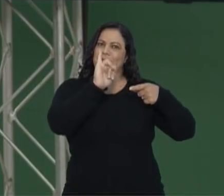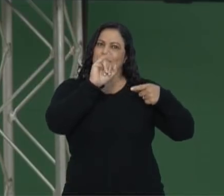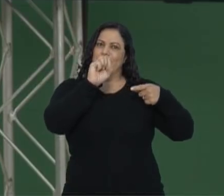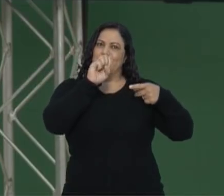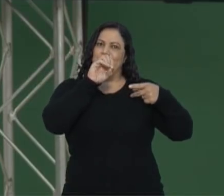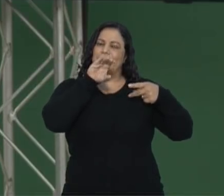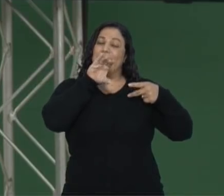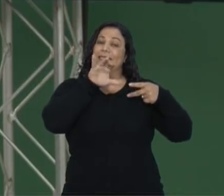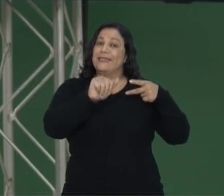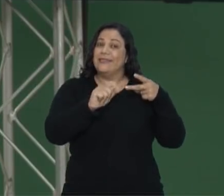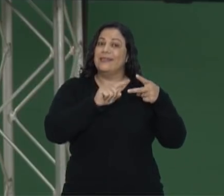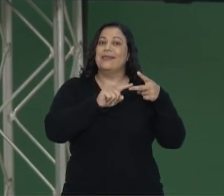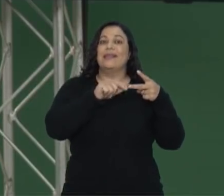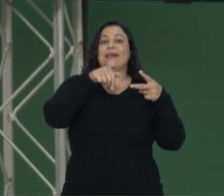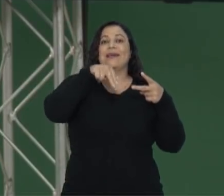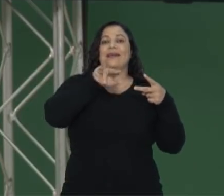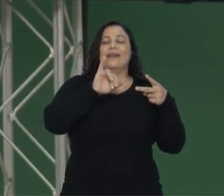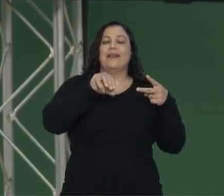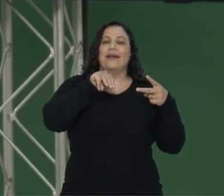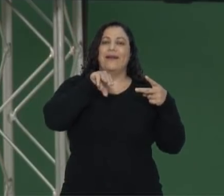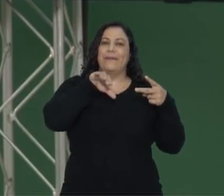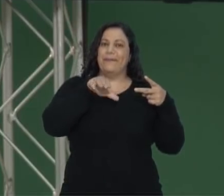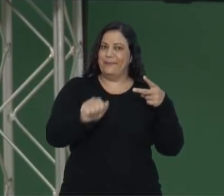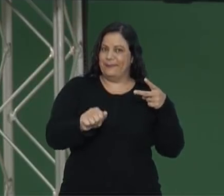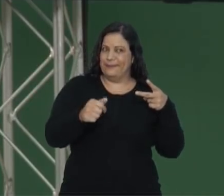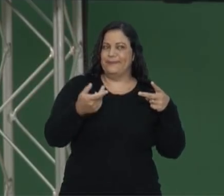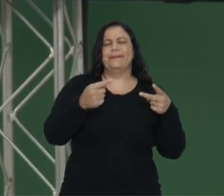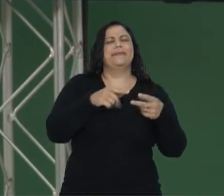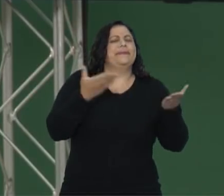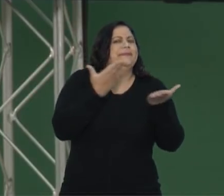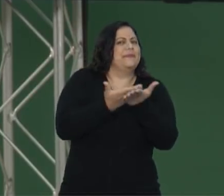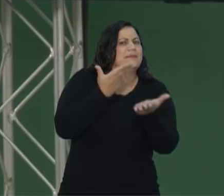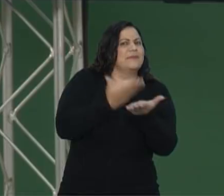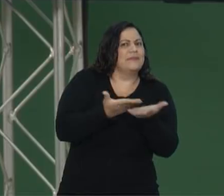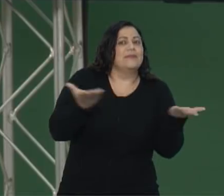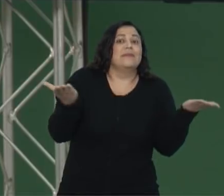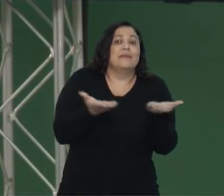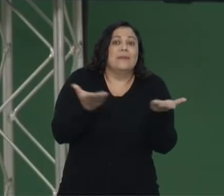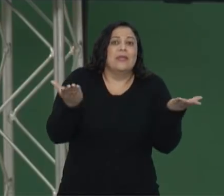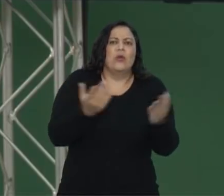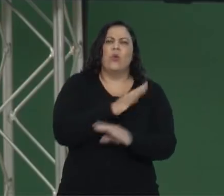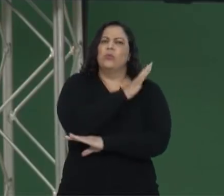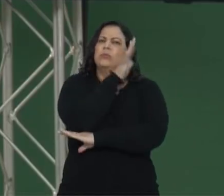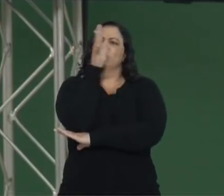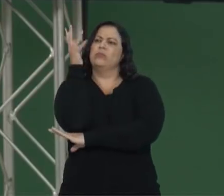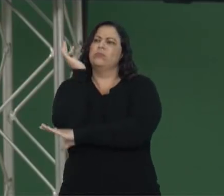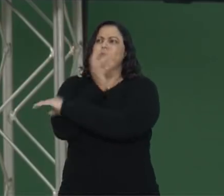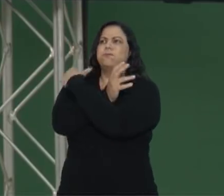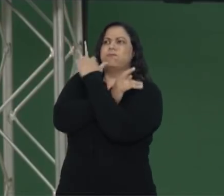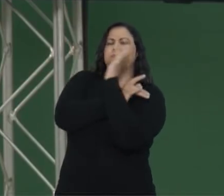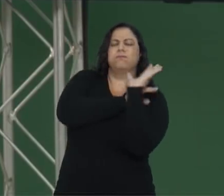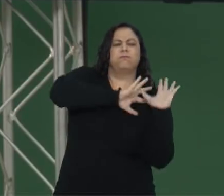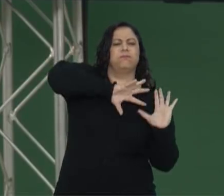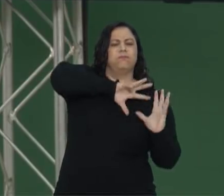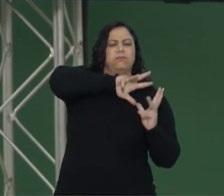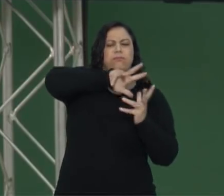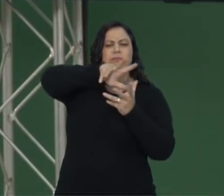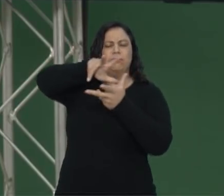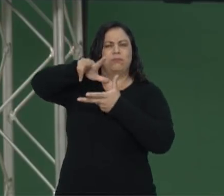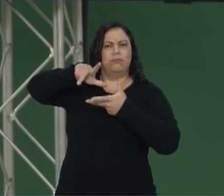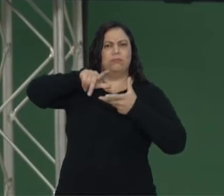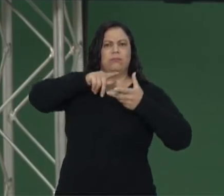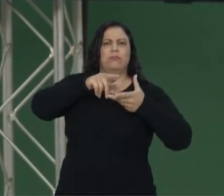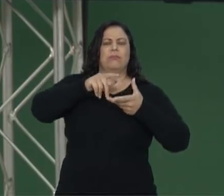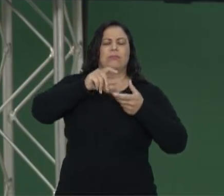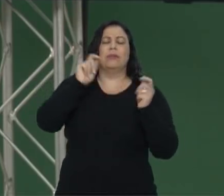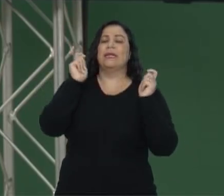Na aula de hoje, a gente vai ver elas na natureza. Então, em situações que independem da minha presença, por exemplo, fritar